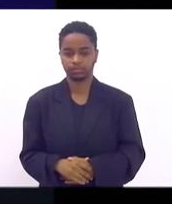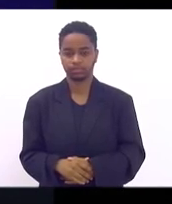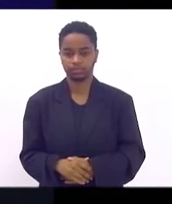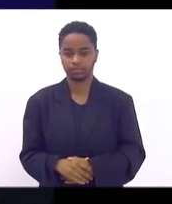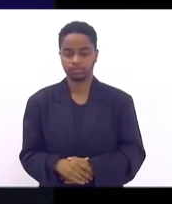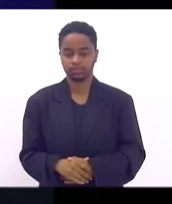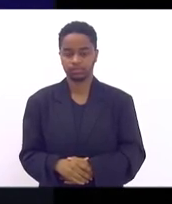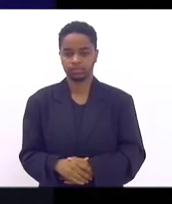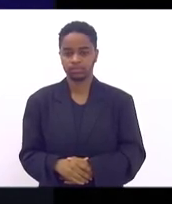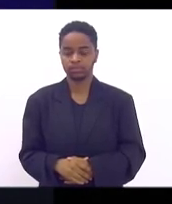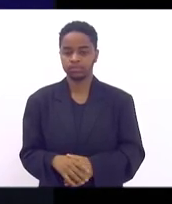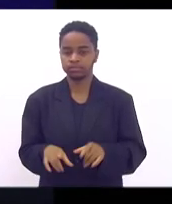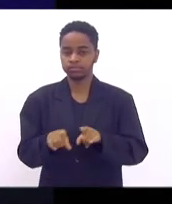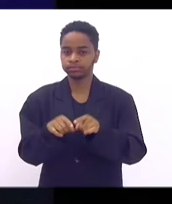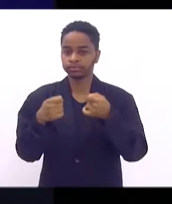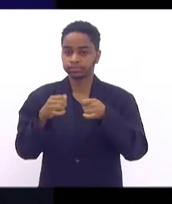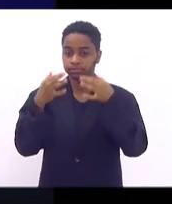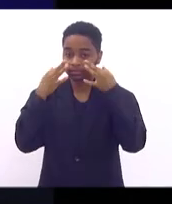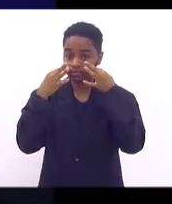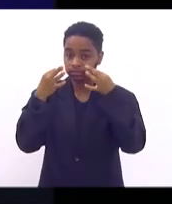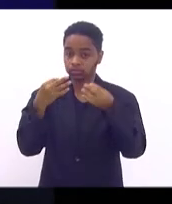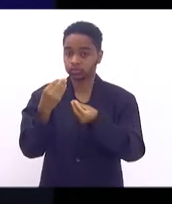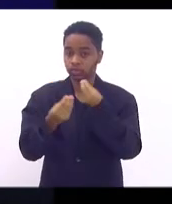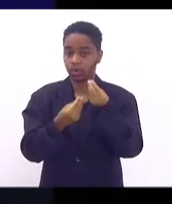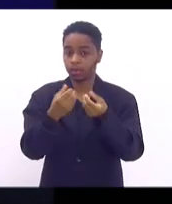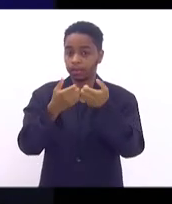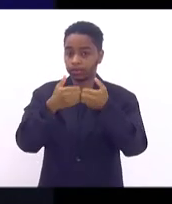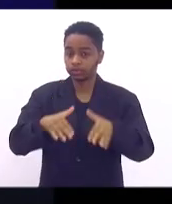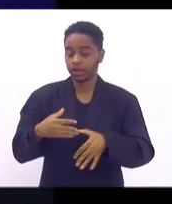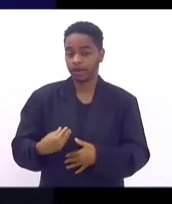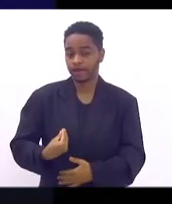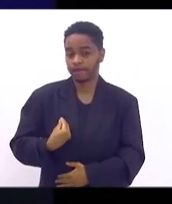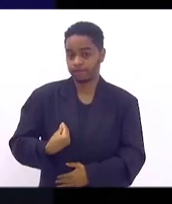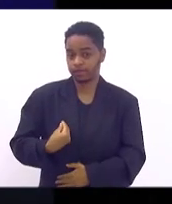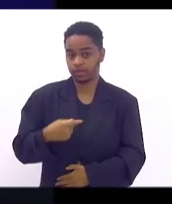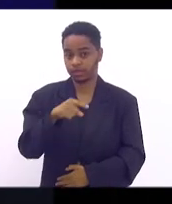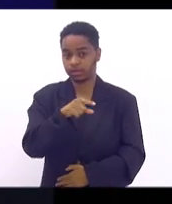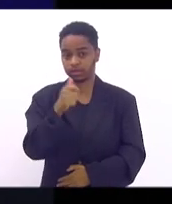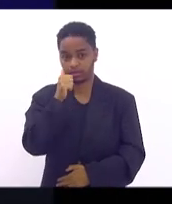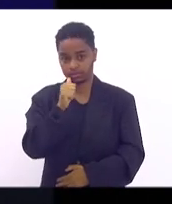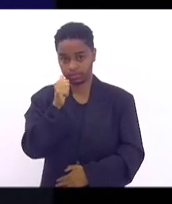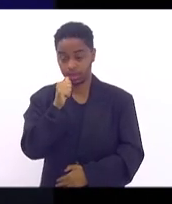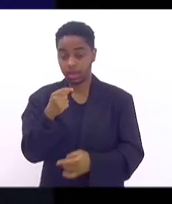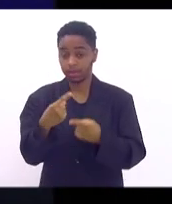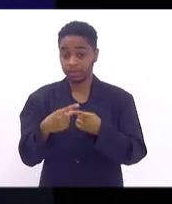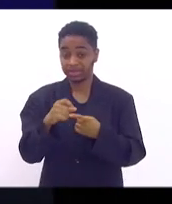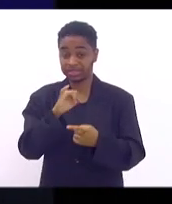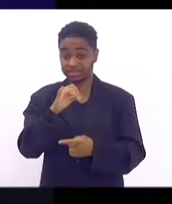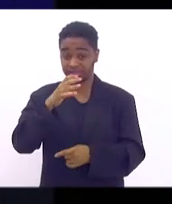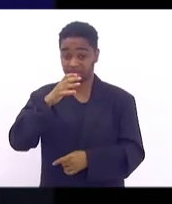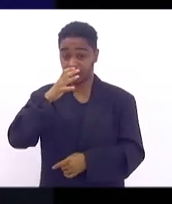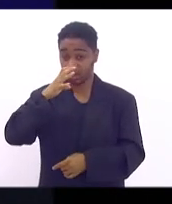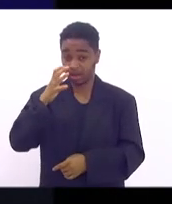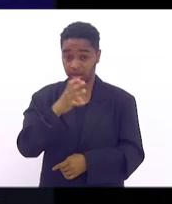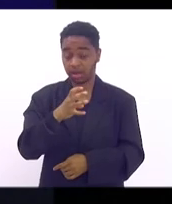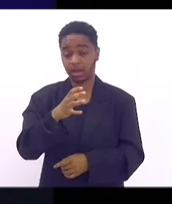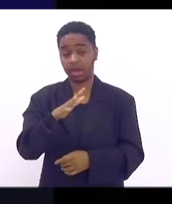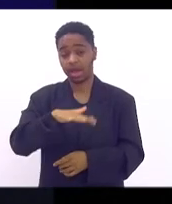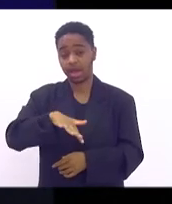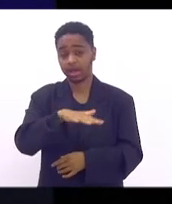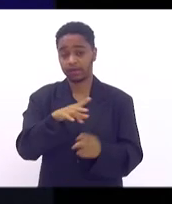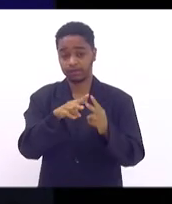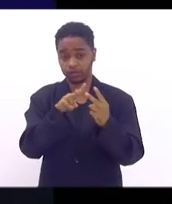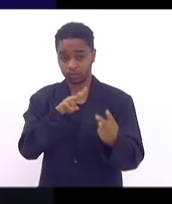Chamando atenção para os danos na vida laboral. Então, uma mulher ameaçada no meio digital, principalmente quando ela